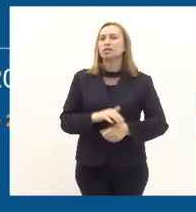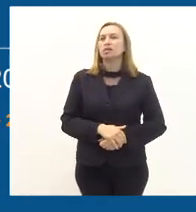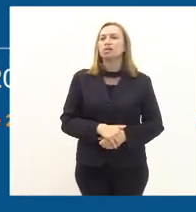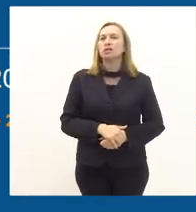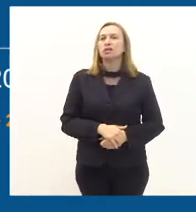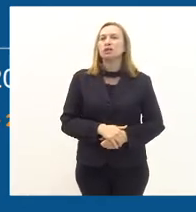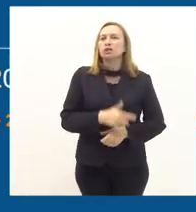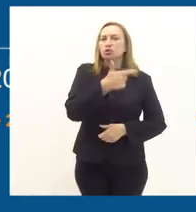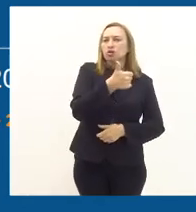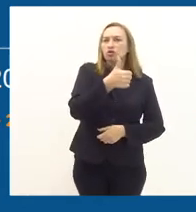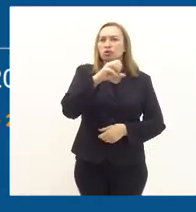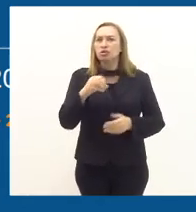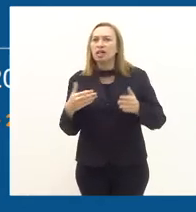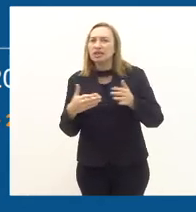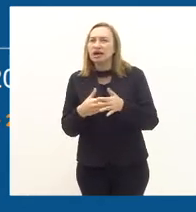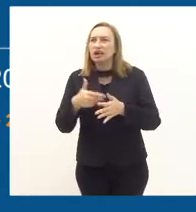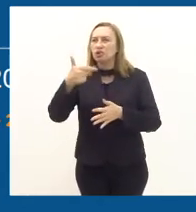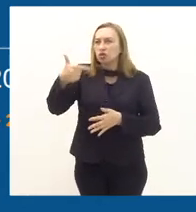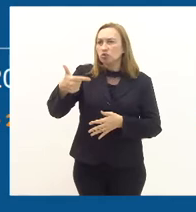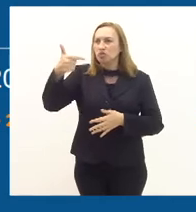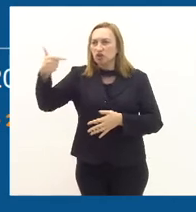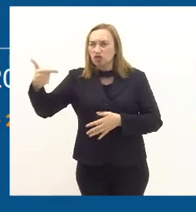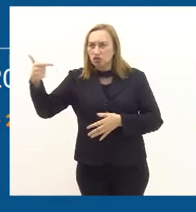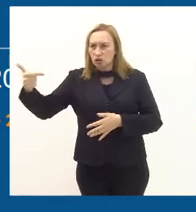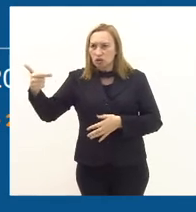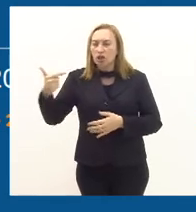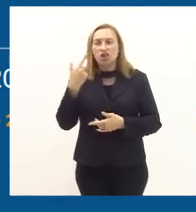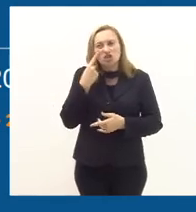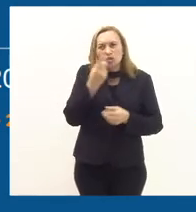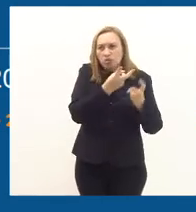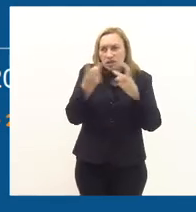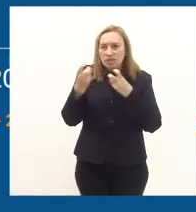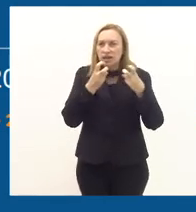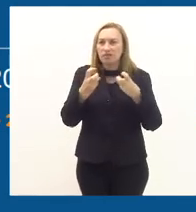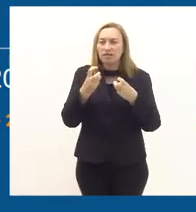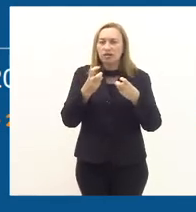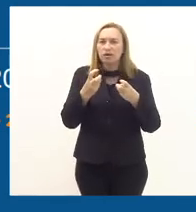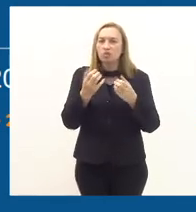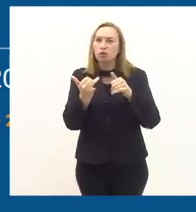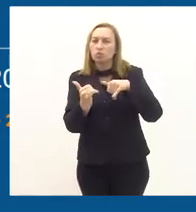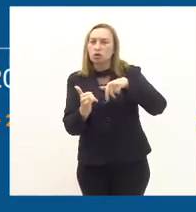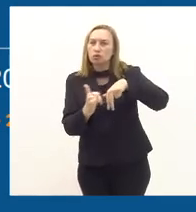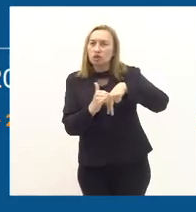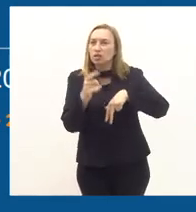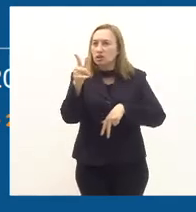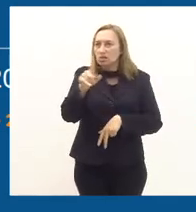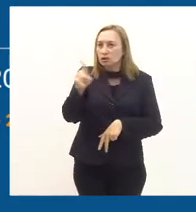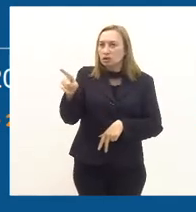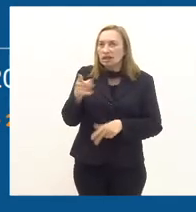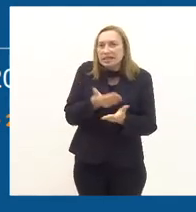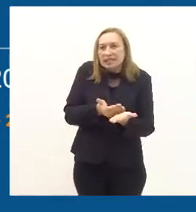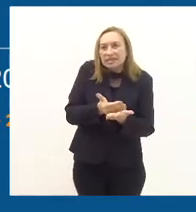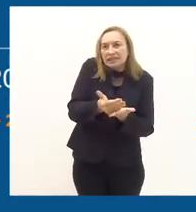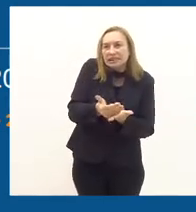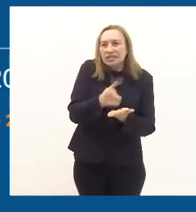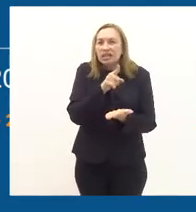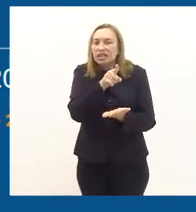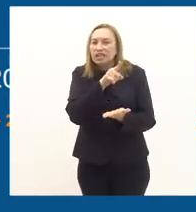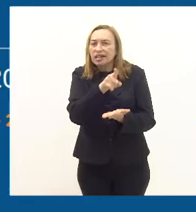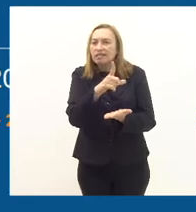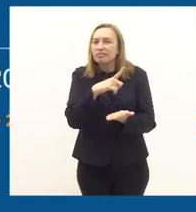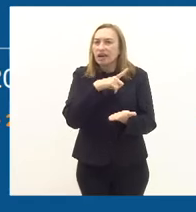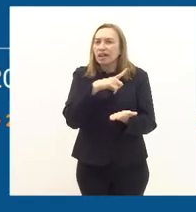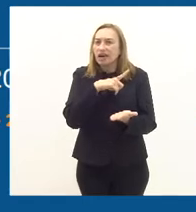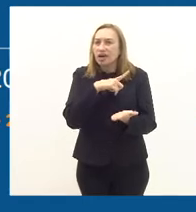de 2010 a 2022. Então, a gente tem ali o atendimento do programa, né, onde ele se inicia ali, e ele